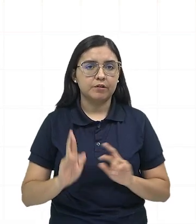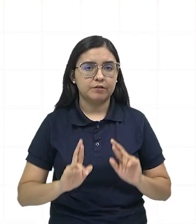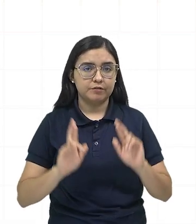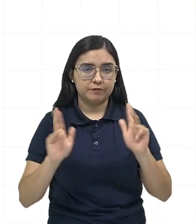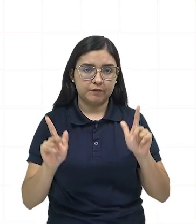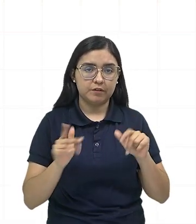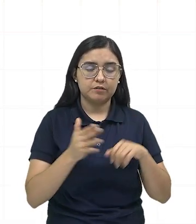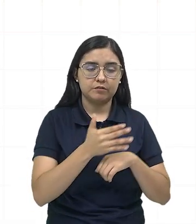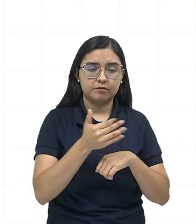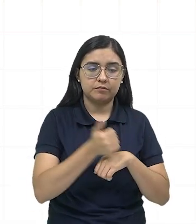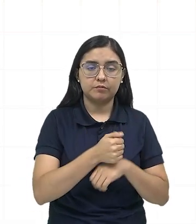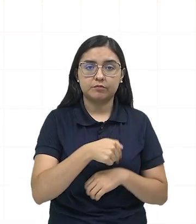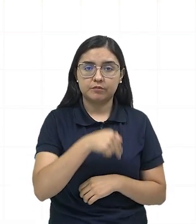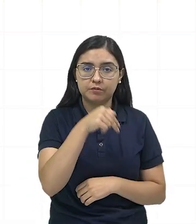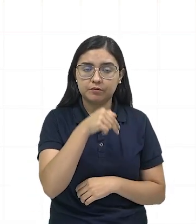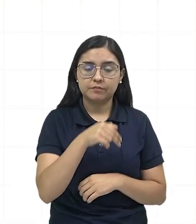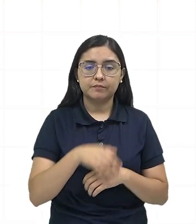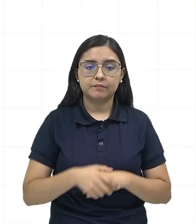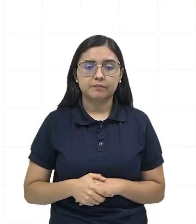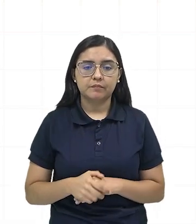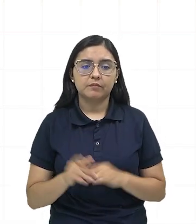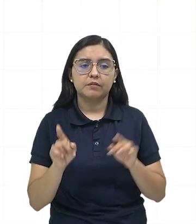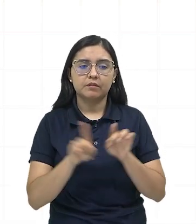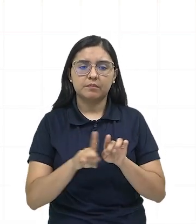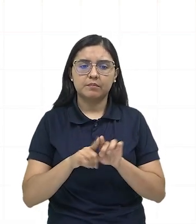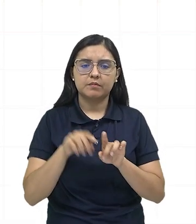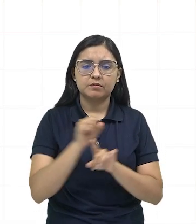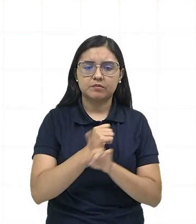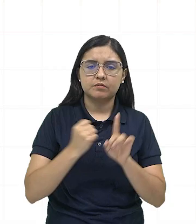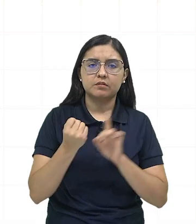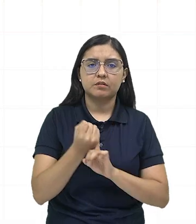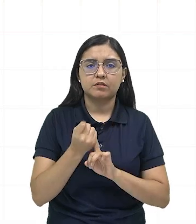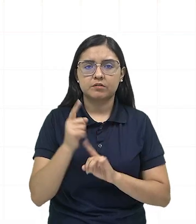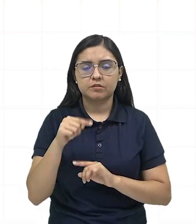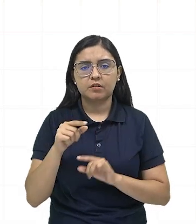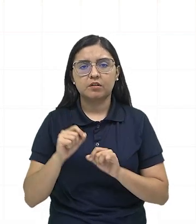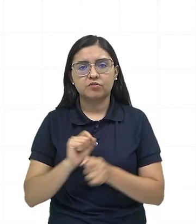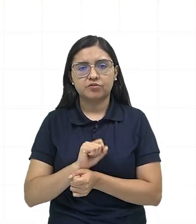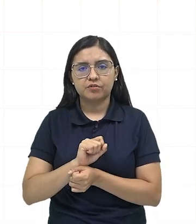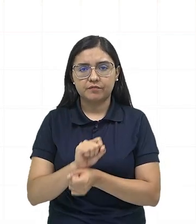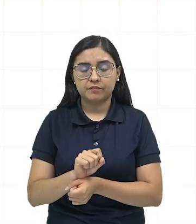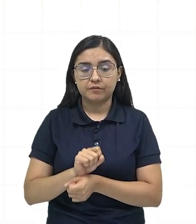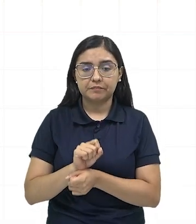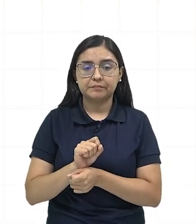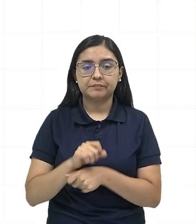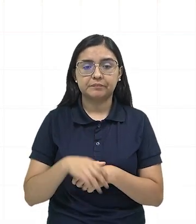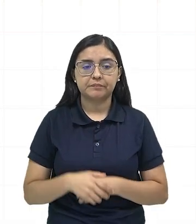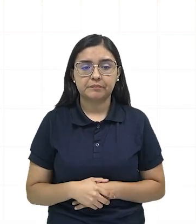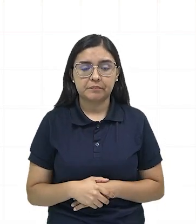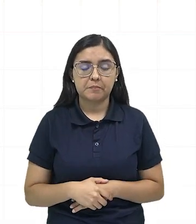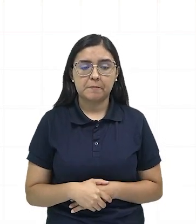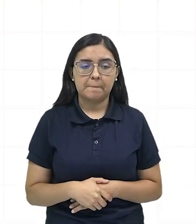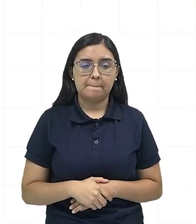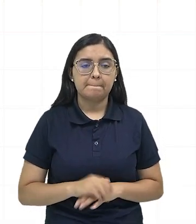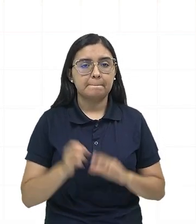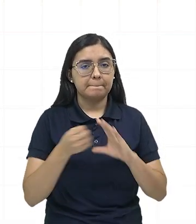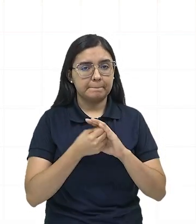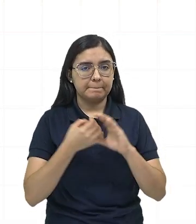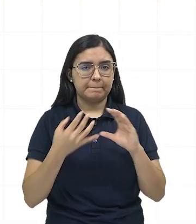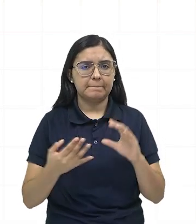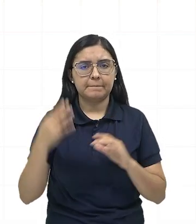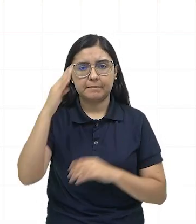apresentado nas colônias do norte. Uma sociedade baseada na escravidão, né, lembra que vai ser o